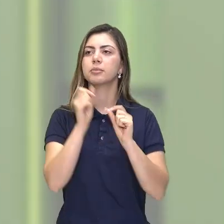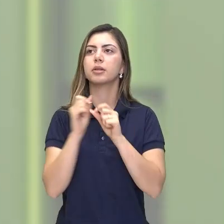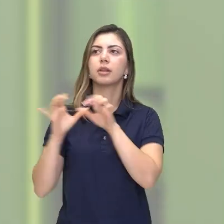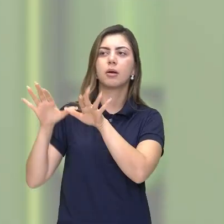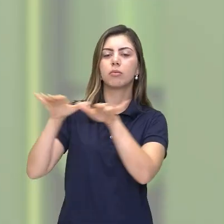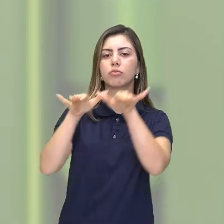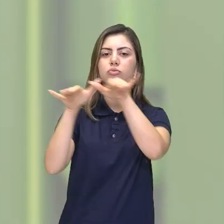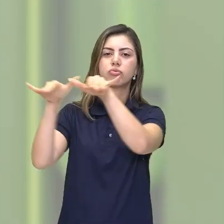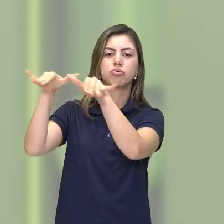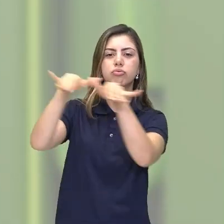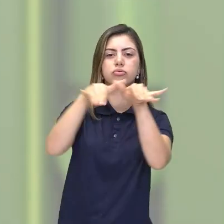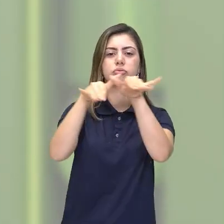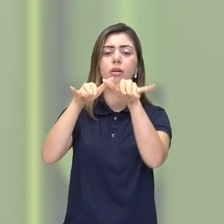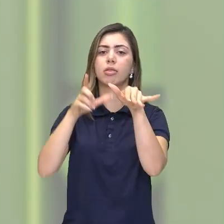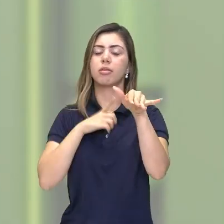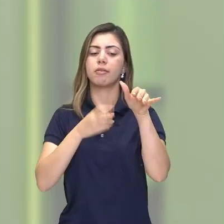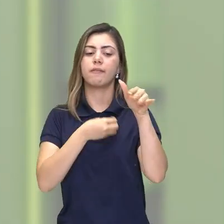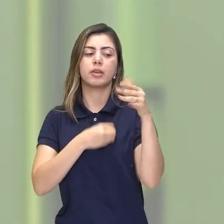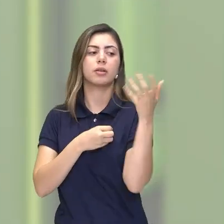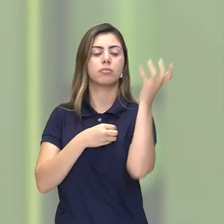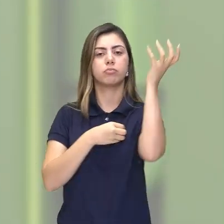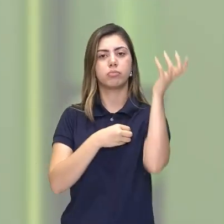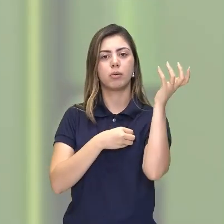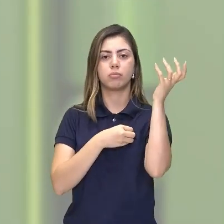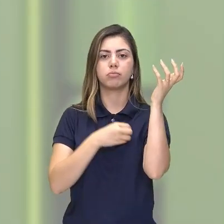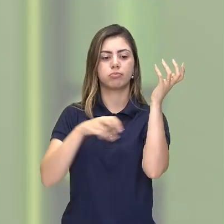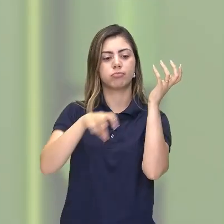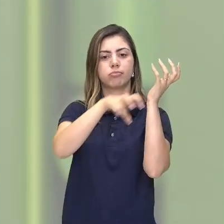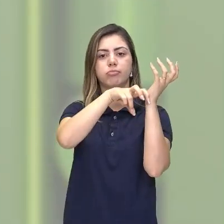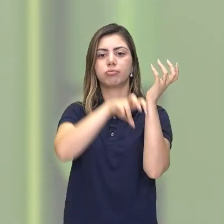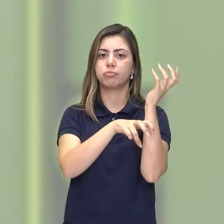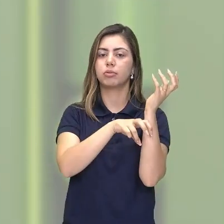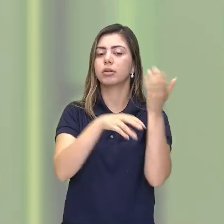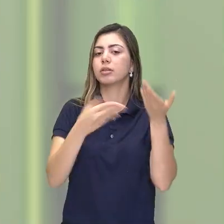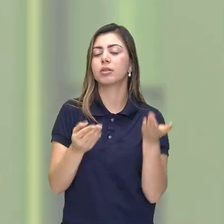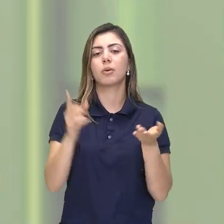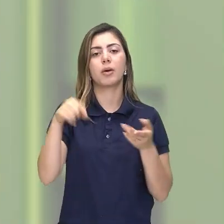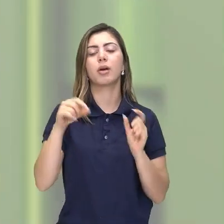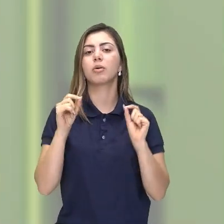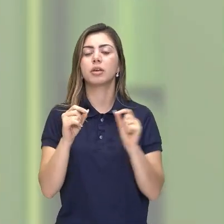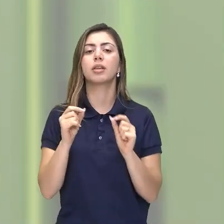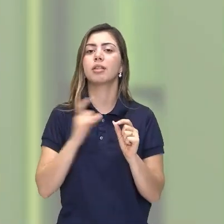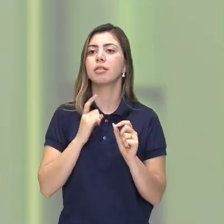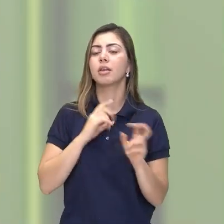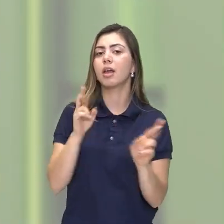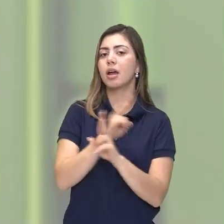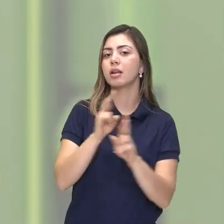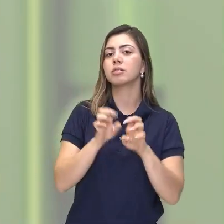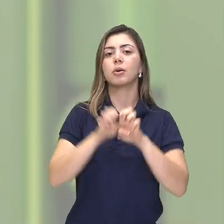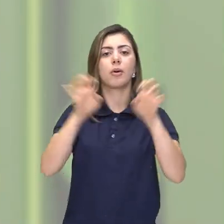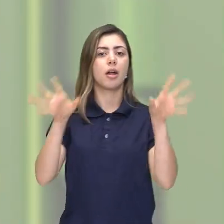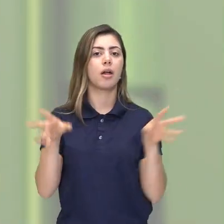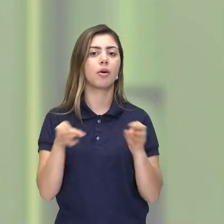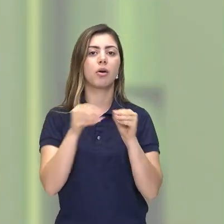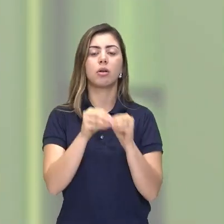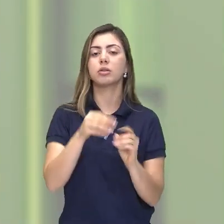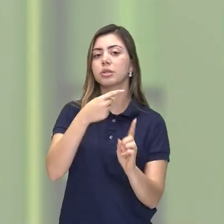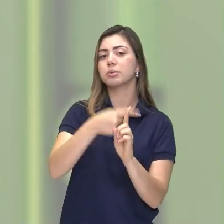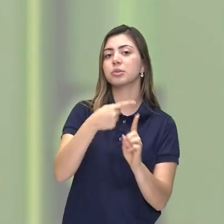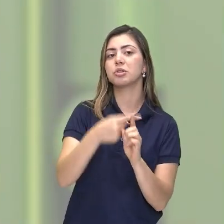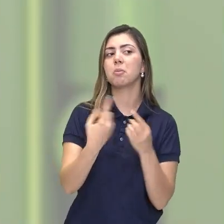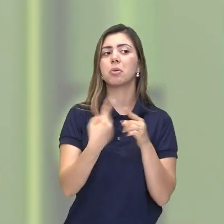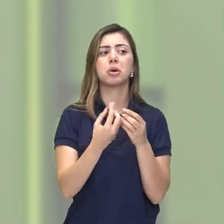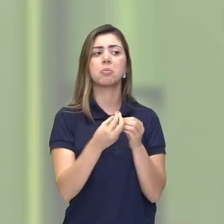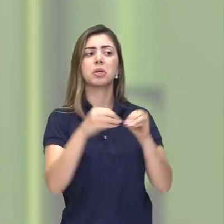troncos das árvores, elas também apresentam esse mesmo tipo de relação ecológica harmônica. Ela não vai causar danos, mas